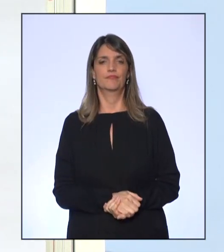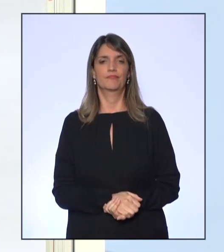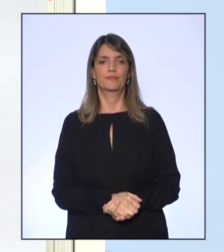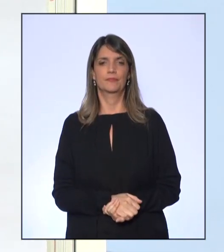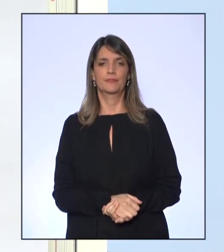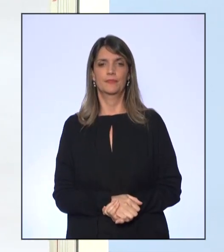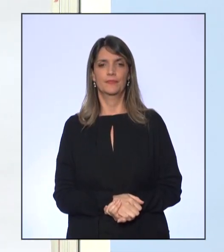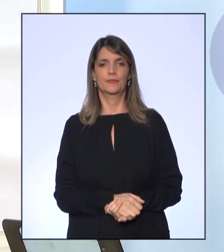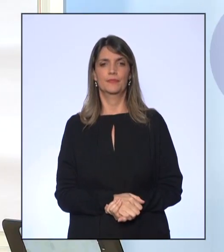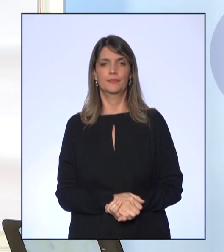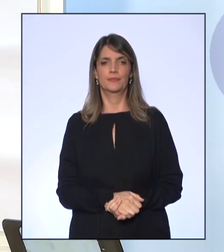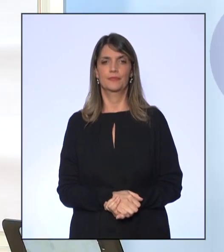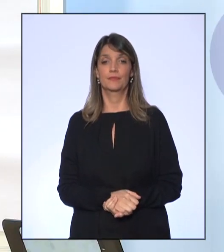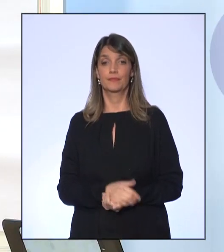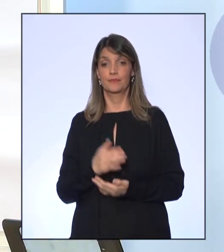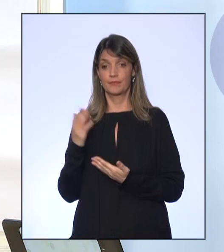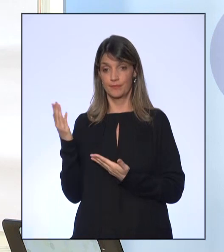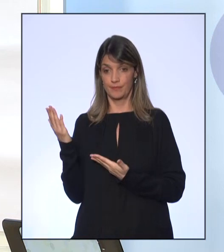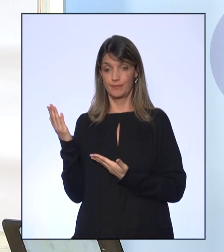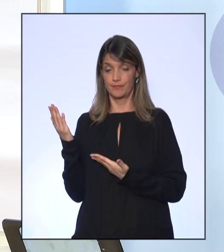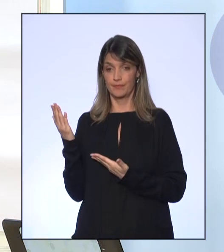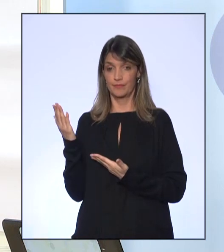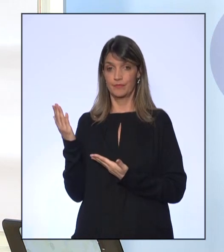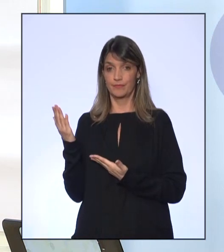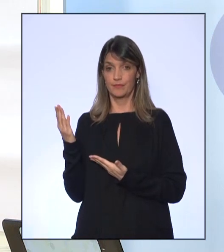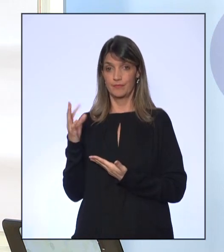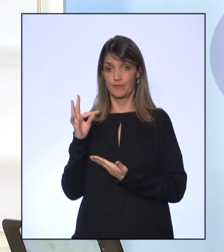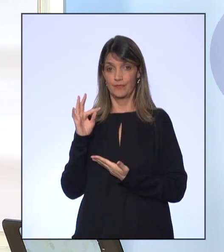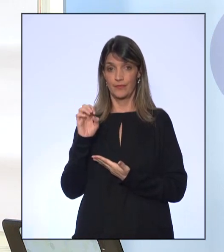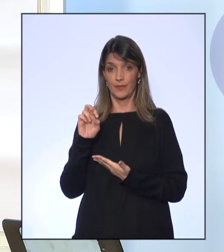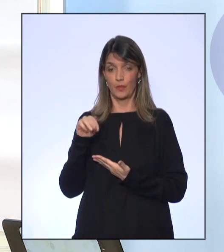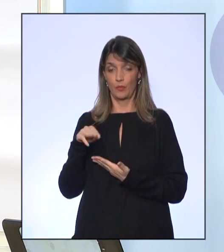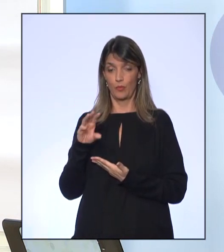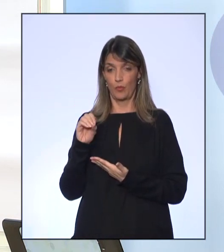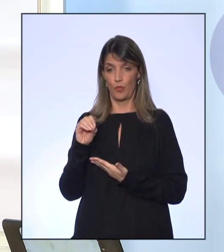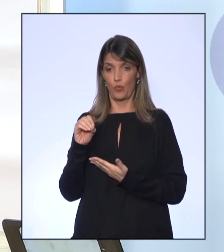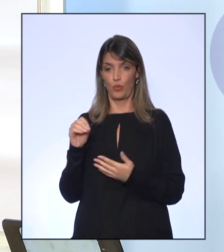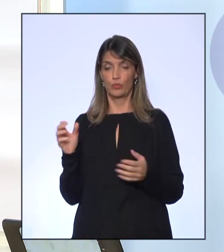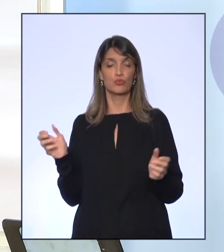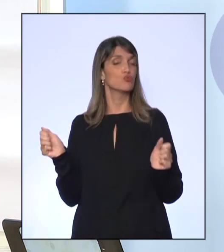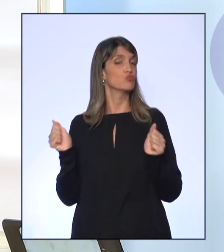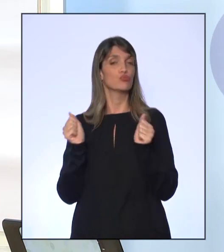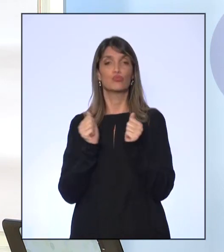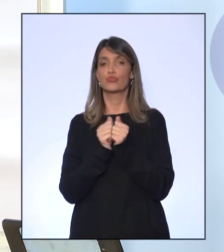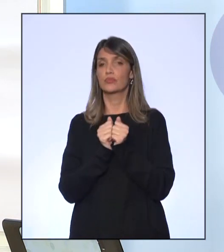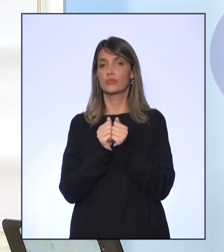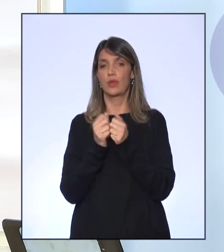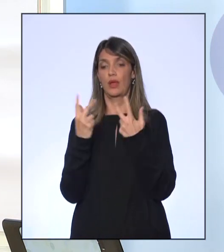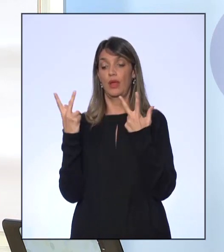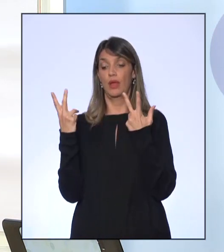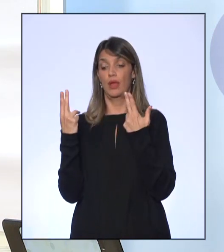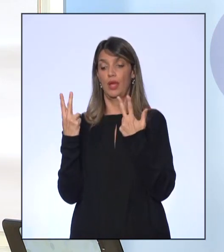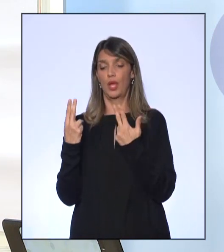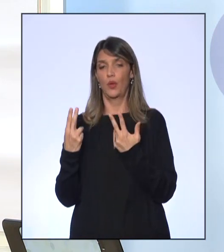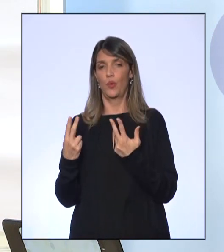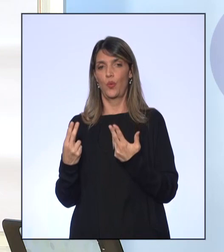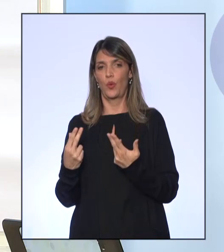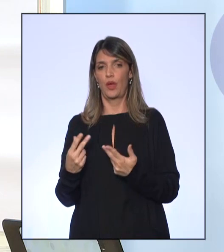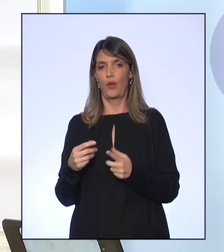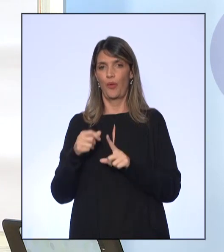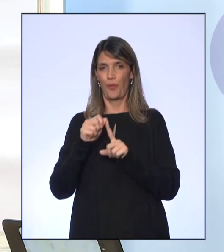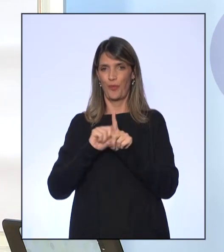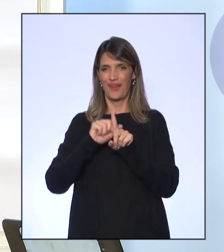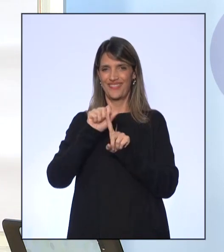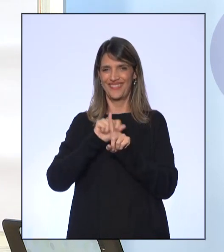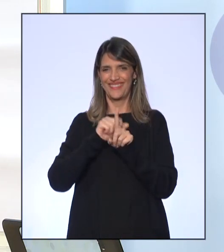Beleza? Então, essa ideia aí são os termos. Vou juntar sempre que é igual, né? Muita gente fala que banana com banana, maçã